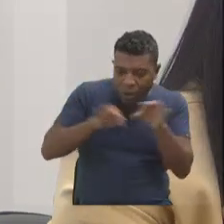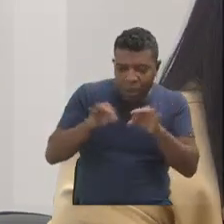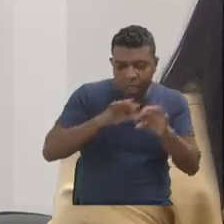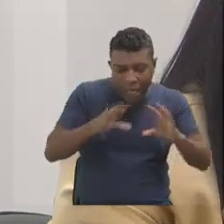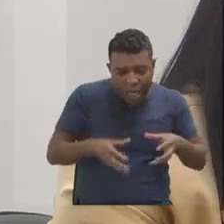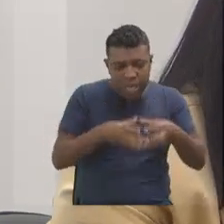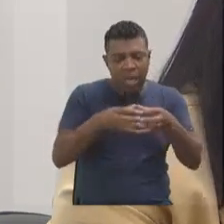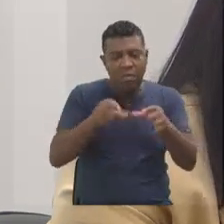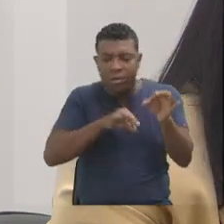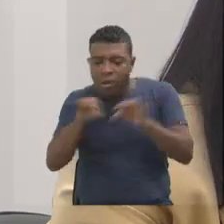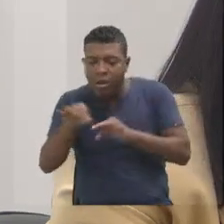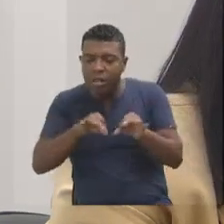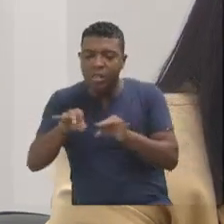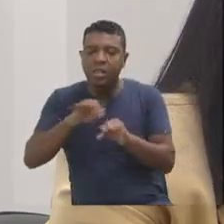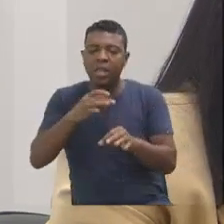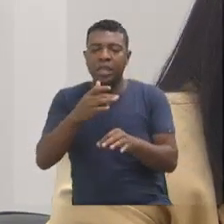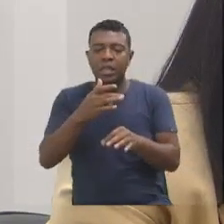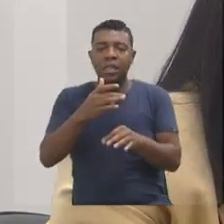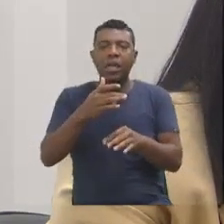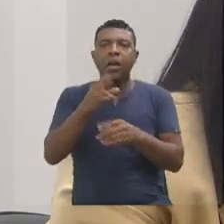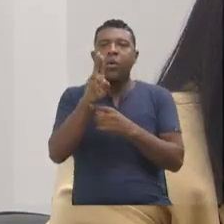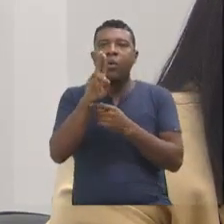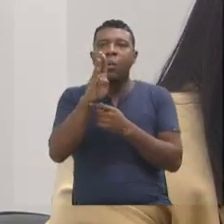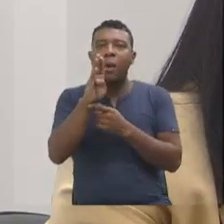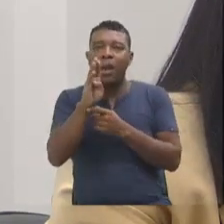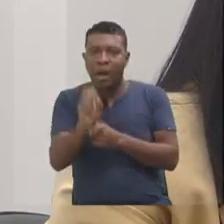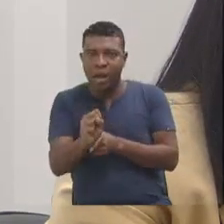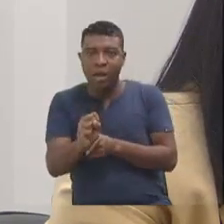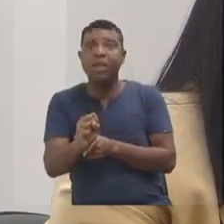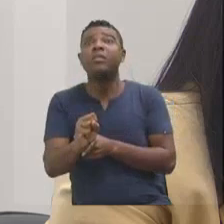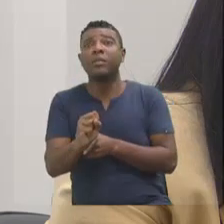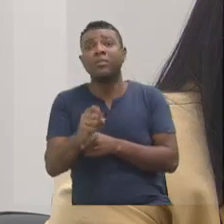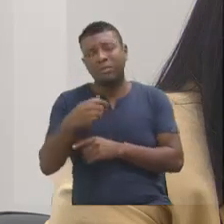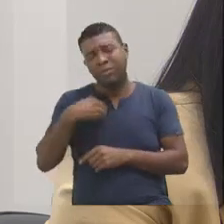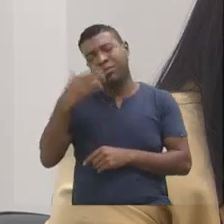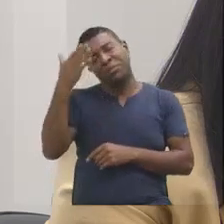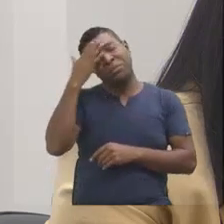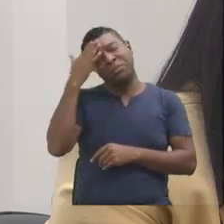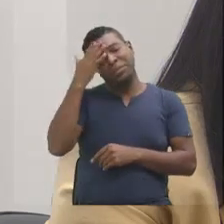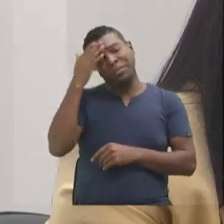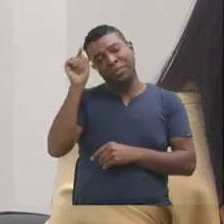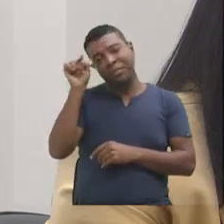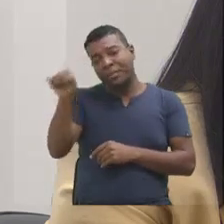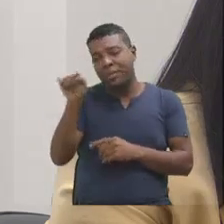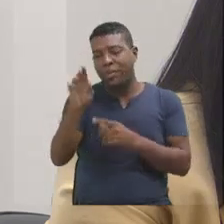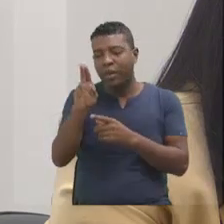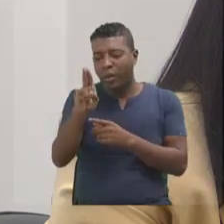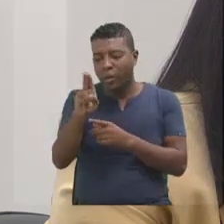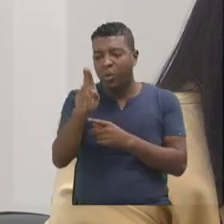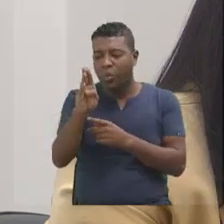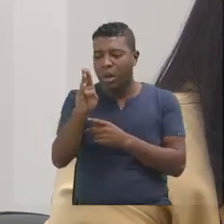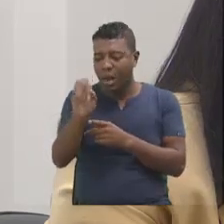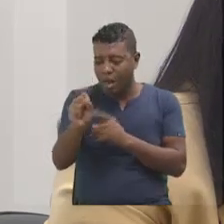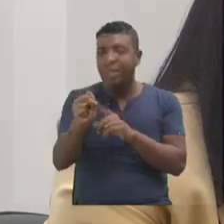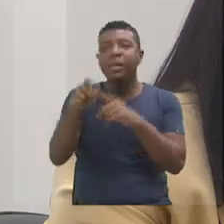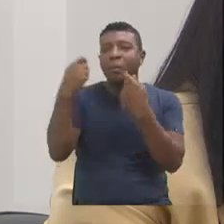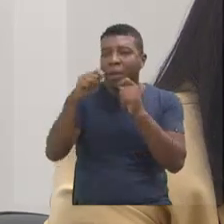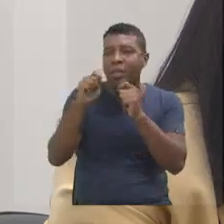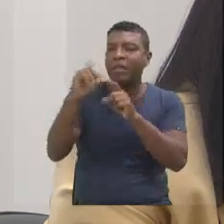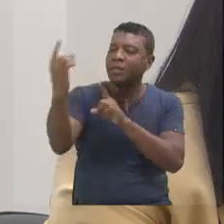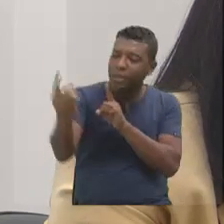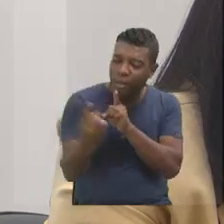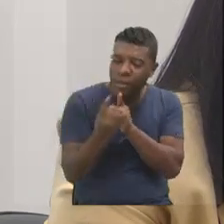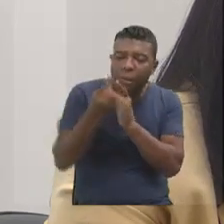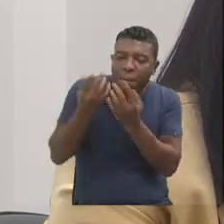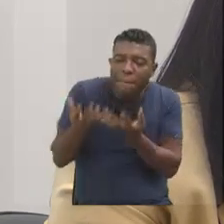que precisam ser resolutivas eu bem sei que as UBS precisam entender melhor todo cidadão Mineiro